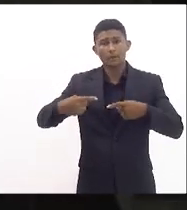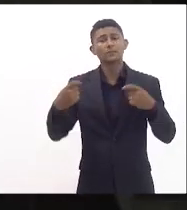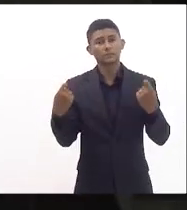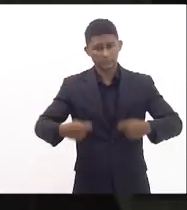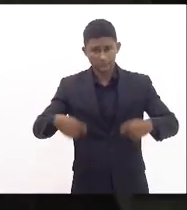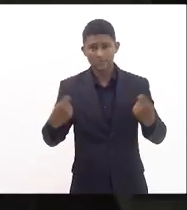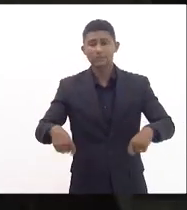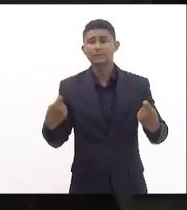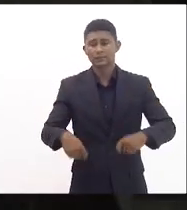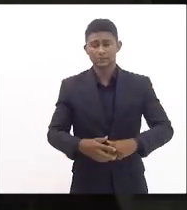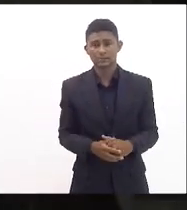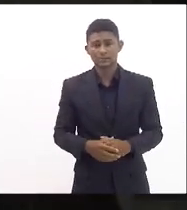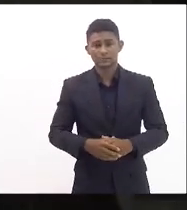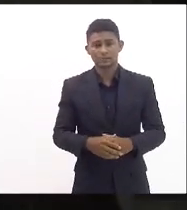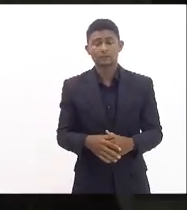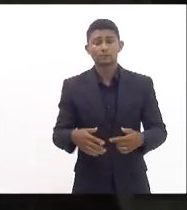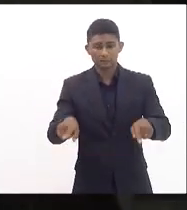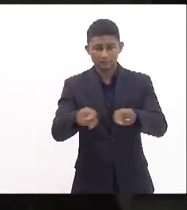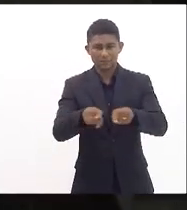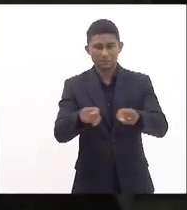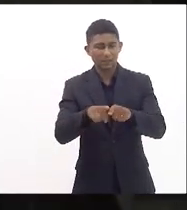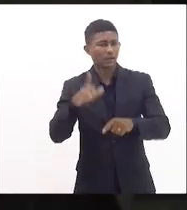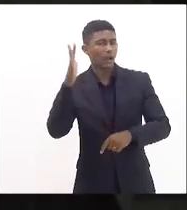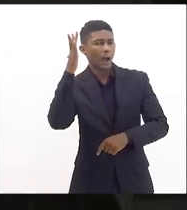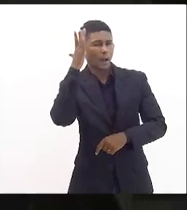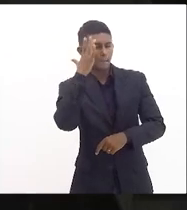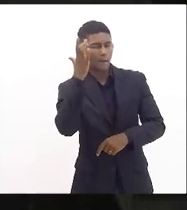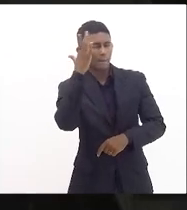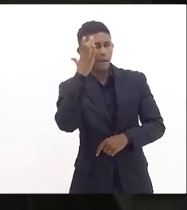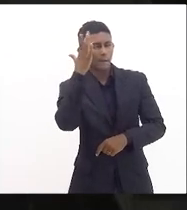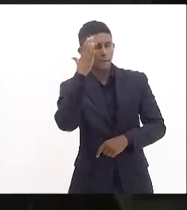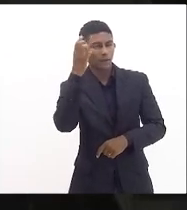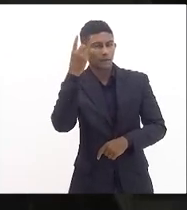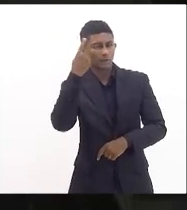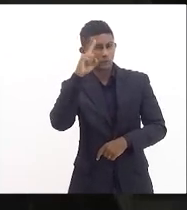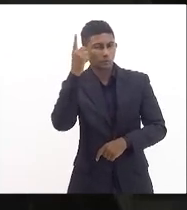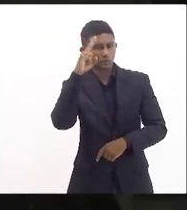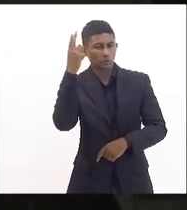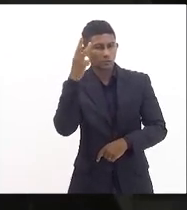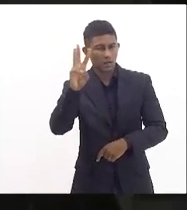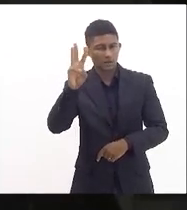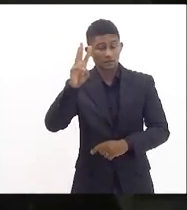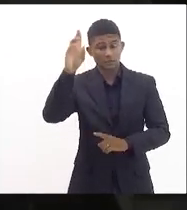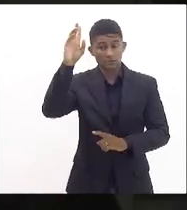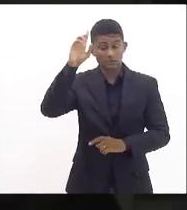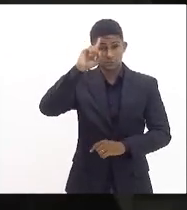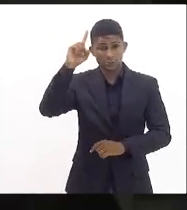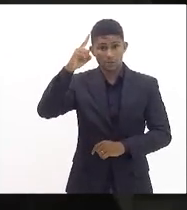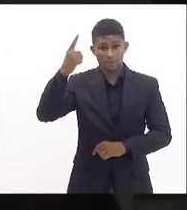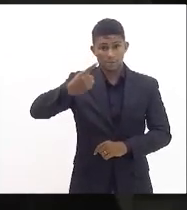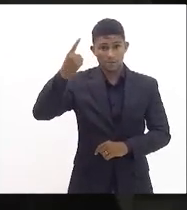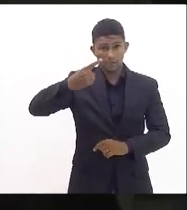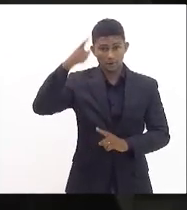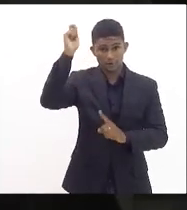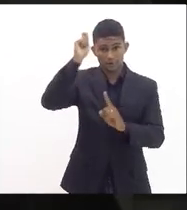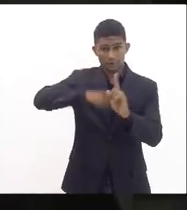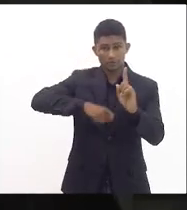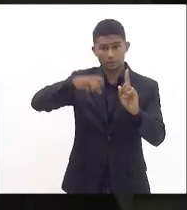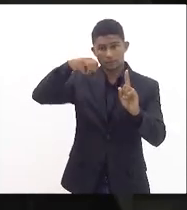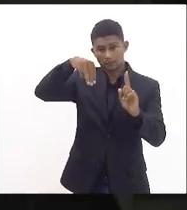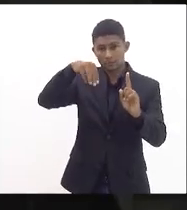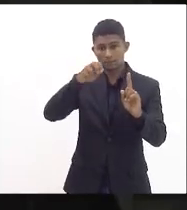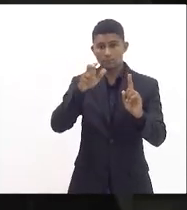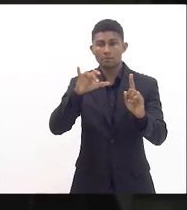Daqui a 3 dias, senhora presidente, 1º de maio, vamos